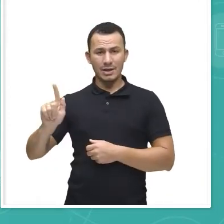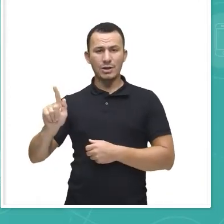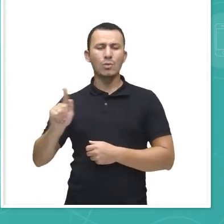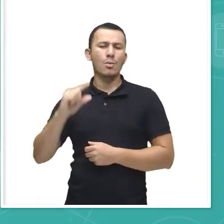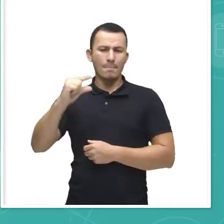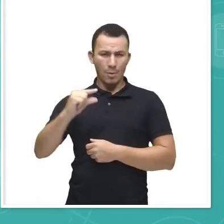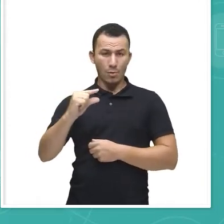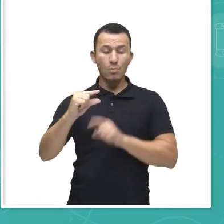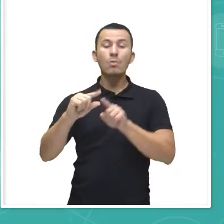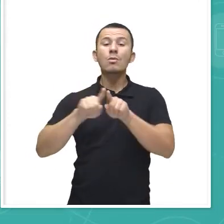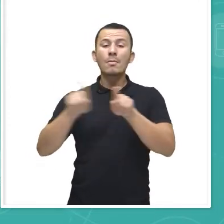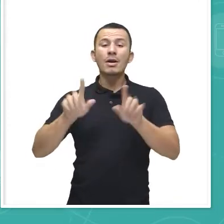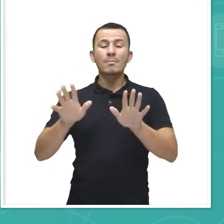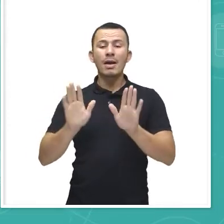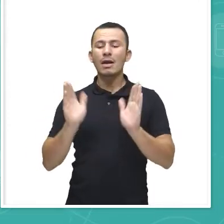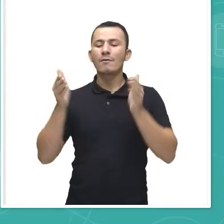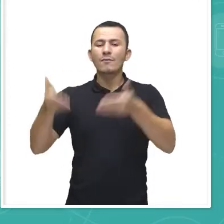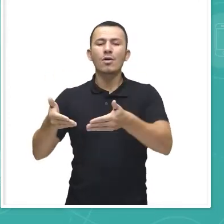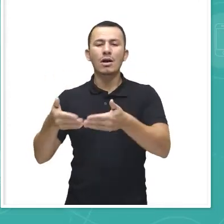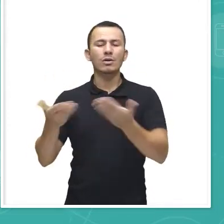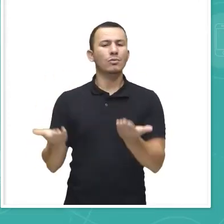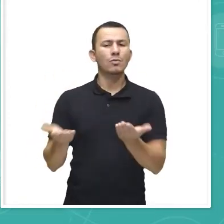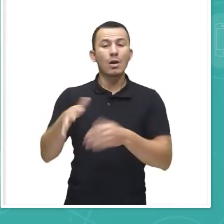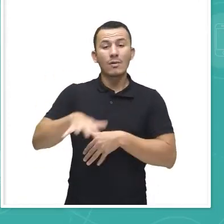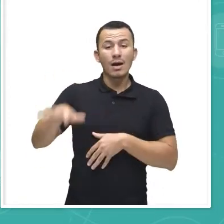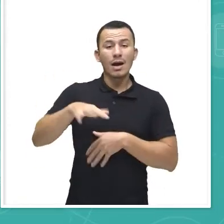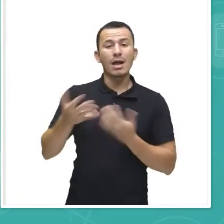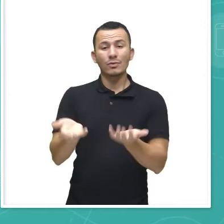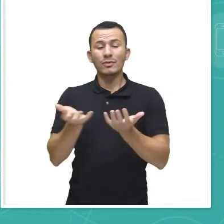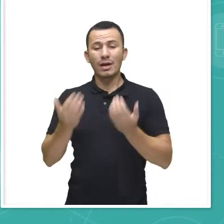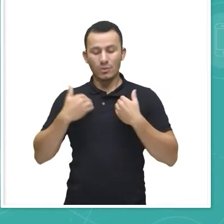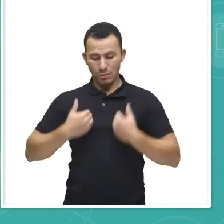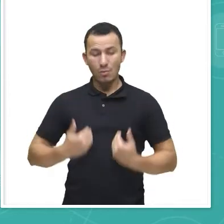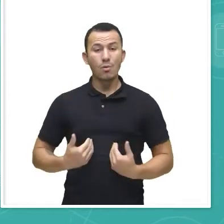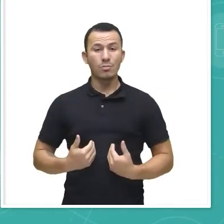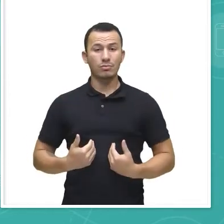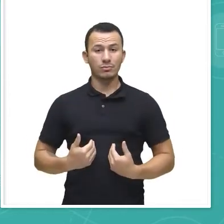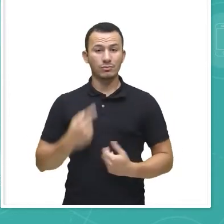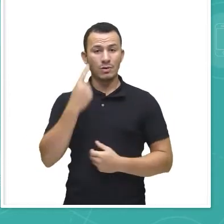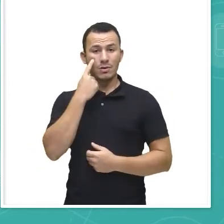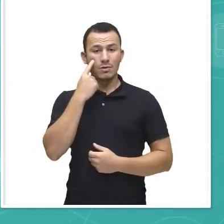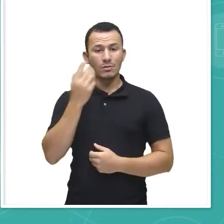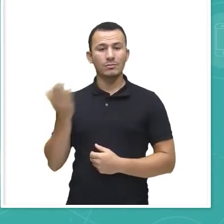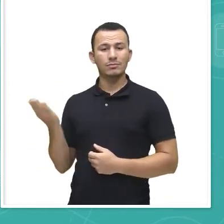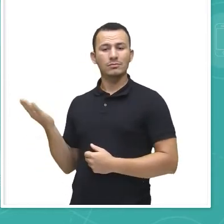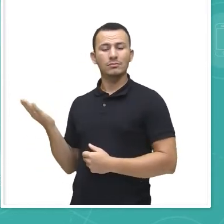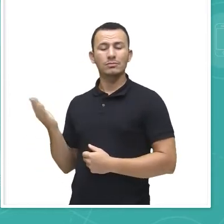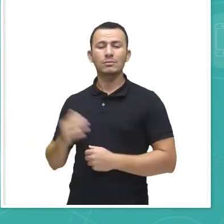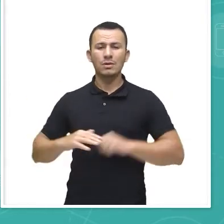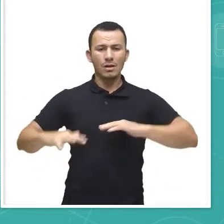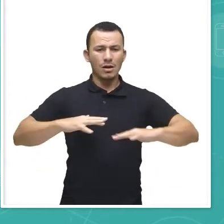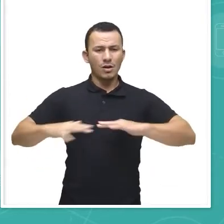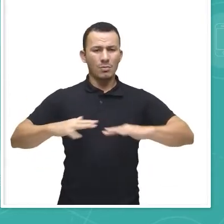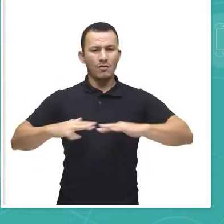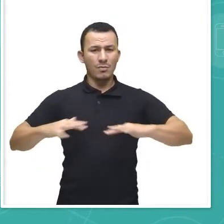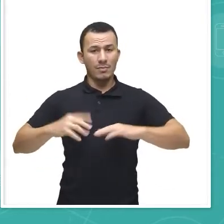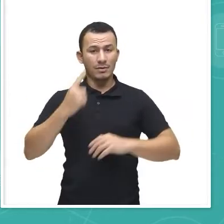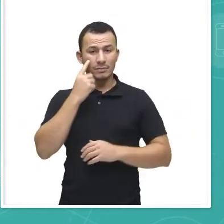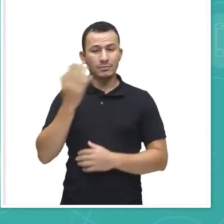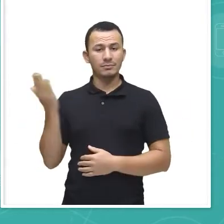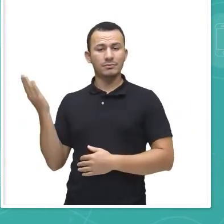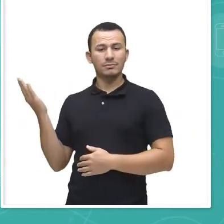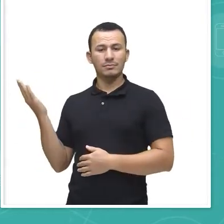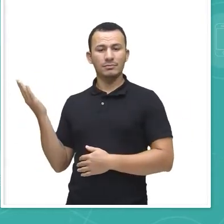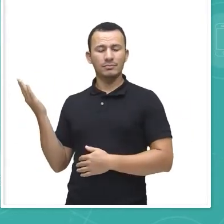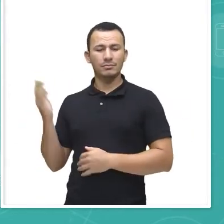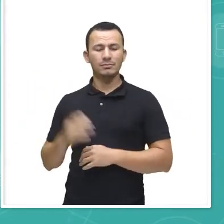focando determinados grupos musculares. Certo? Como a gente está vendo aqui, esses movimentos aqui, observe que eles já estão utilizando